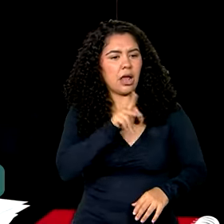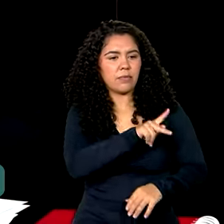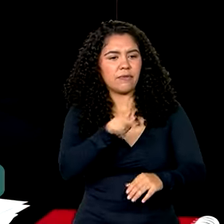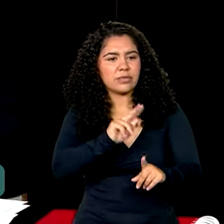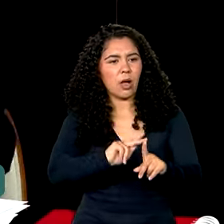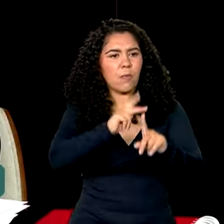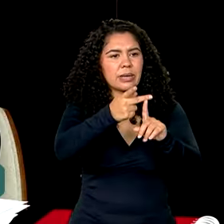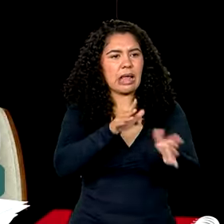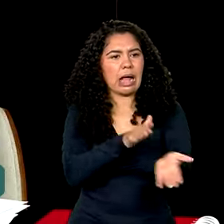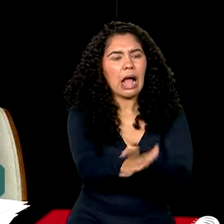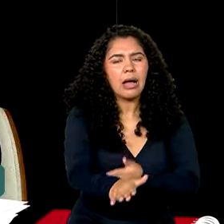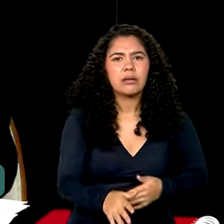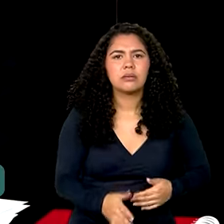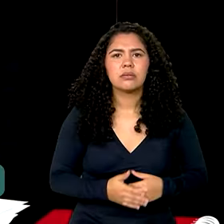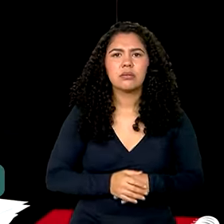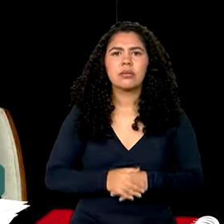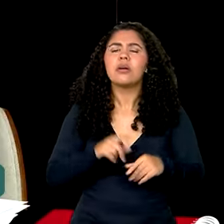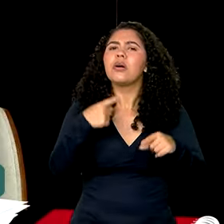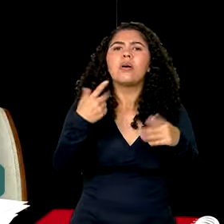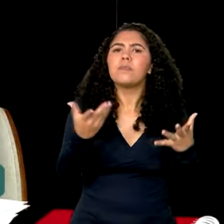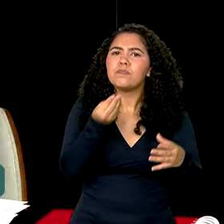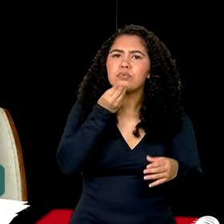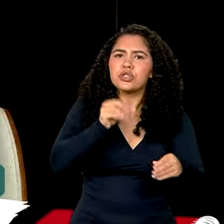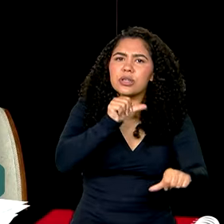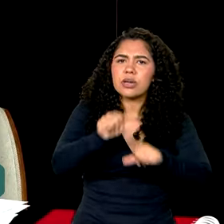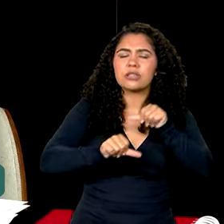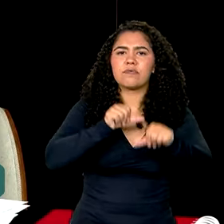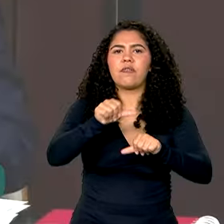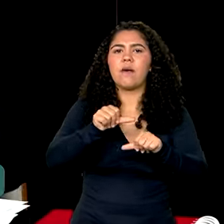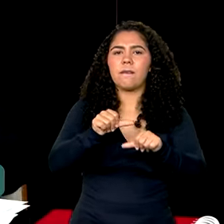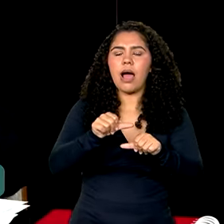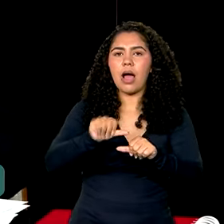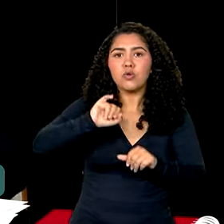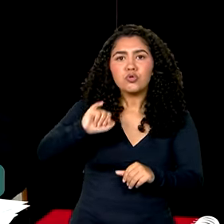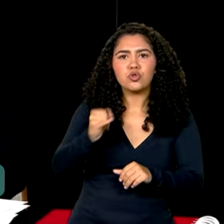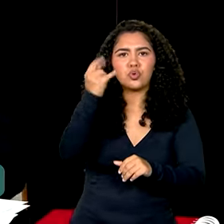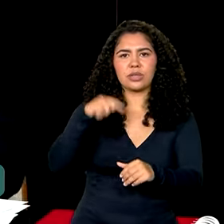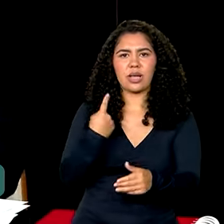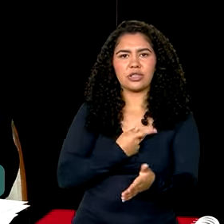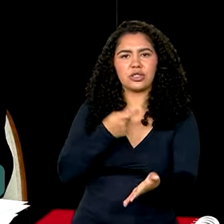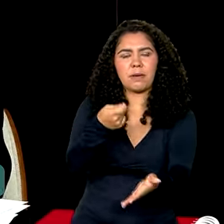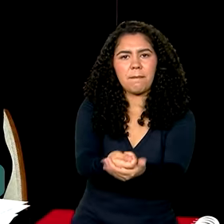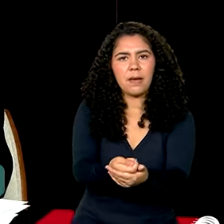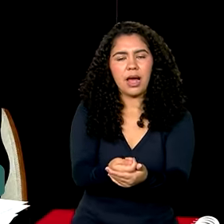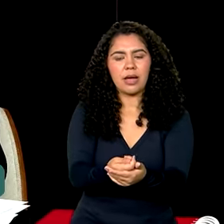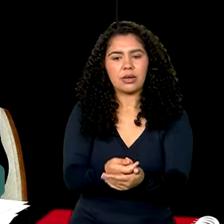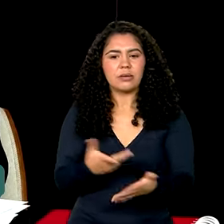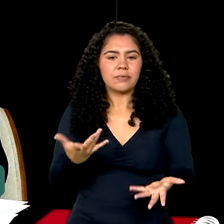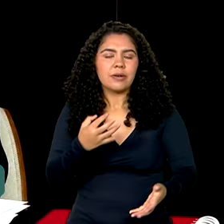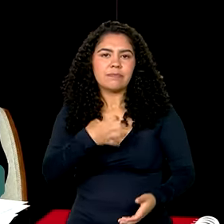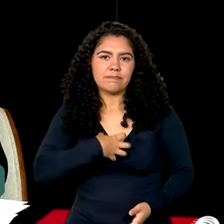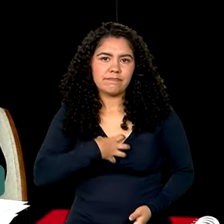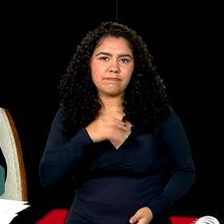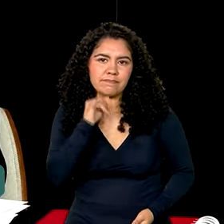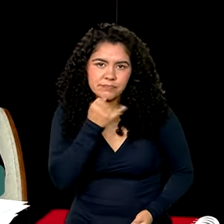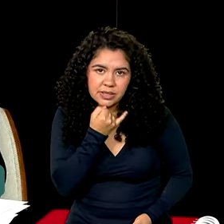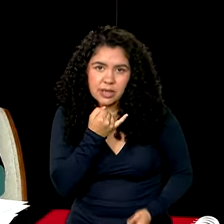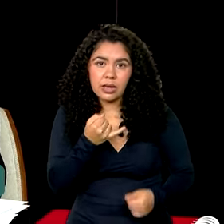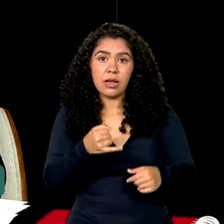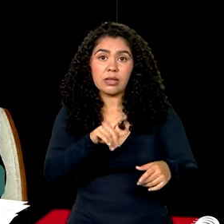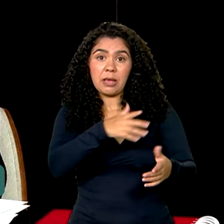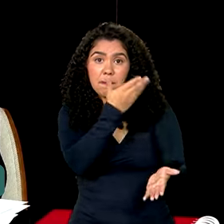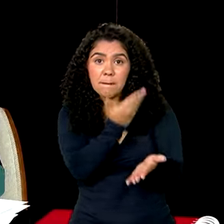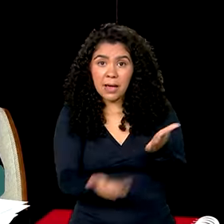E por que não transforma em gasto a taxa de juros que nós pagamos? Foi uma pena que o Copom manteve, porque quem está perdendo com isso